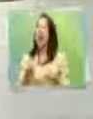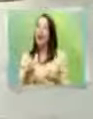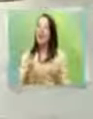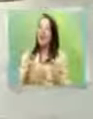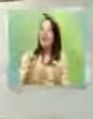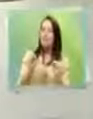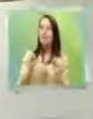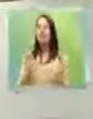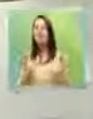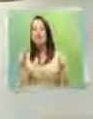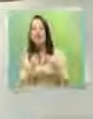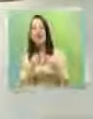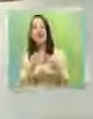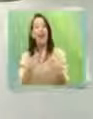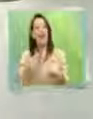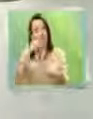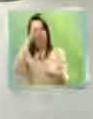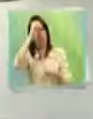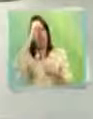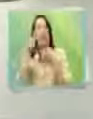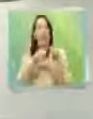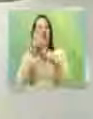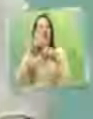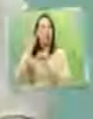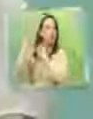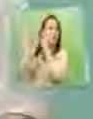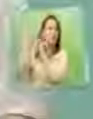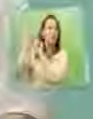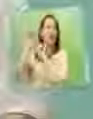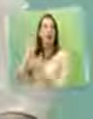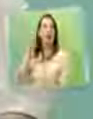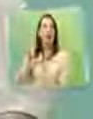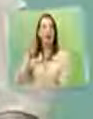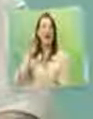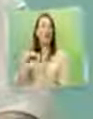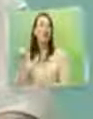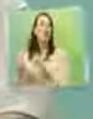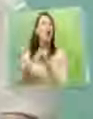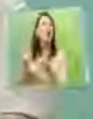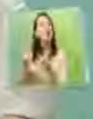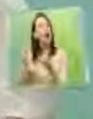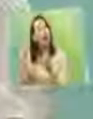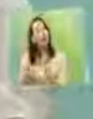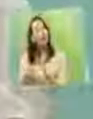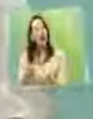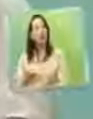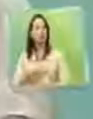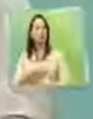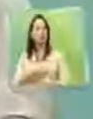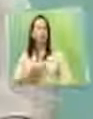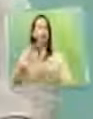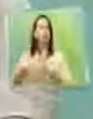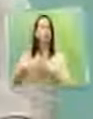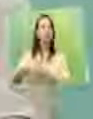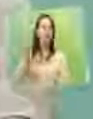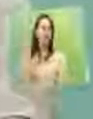Bola de cristal não dá. Mas a gente tem parâmetros também das provas que anteriores, já passaram, né? Anteriores.